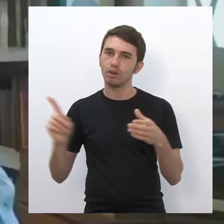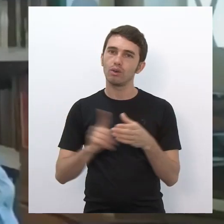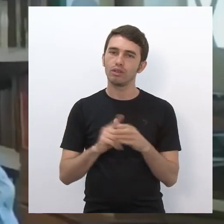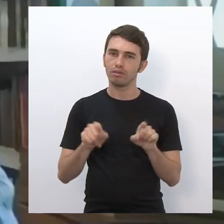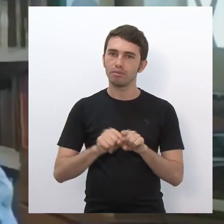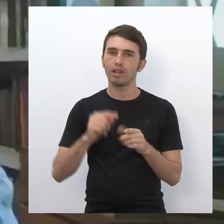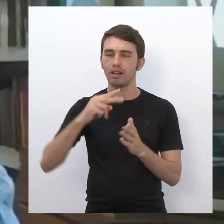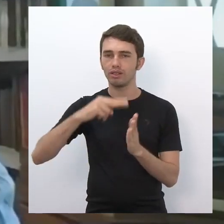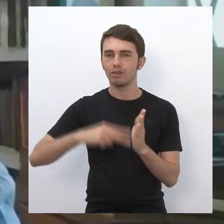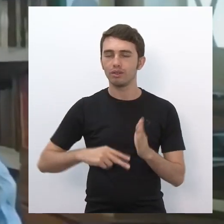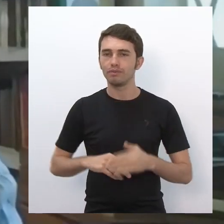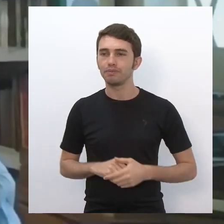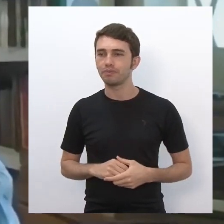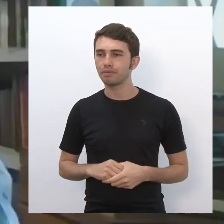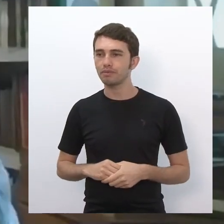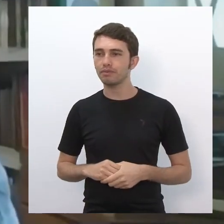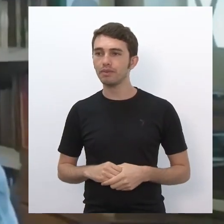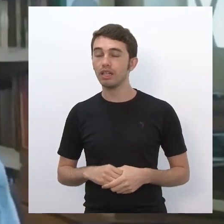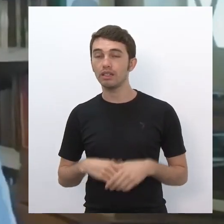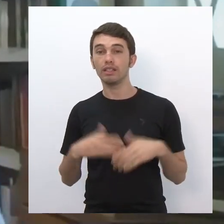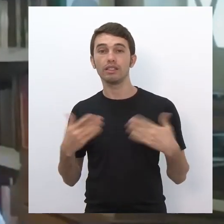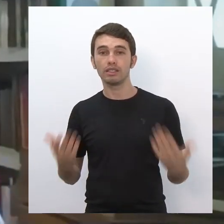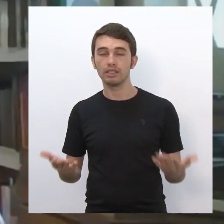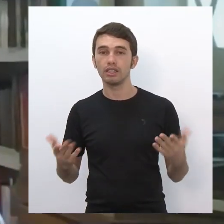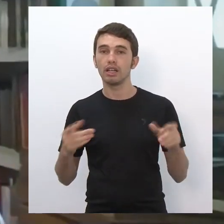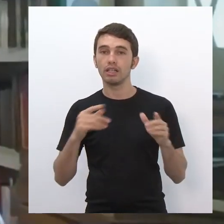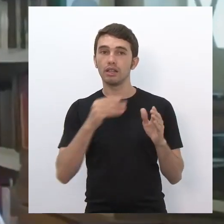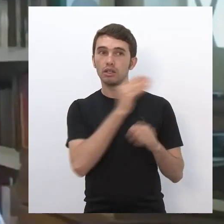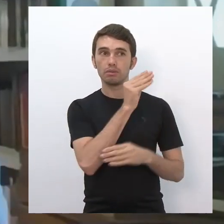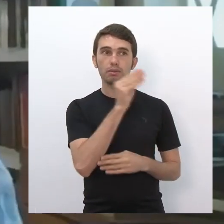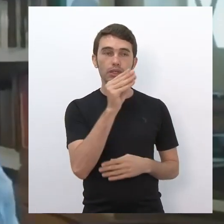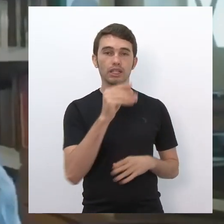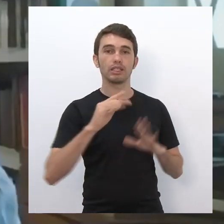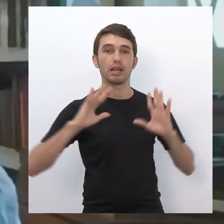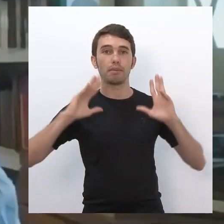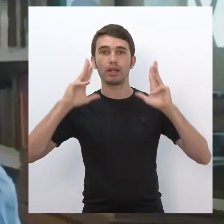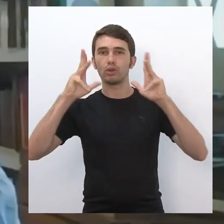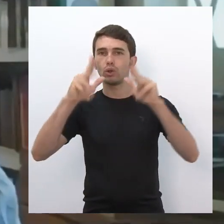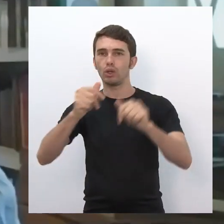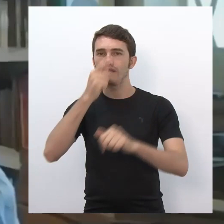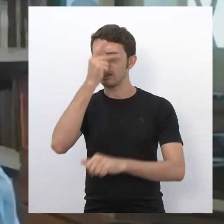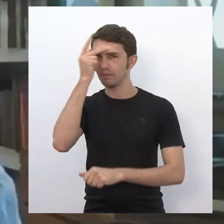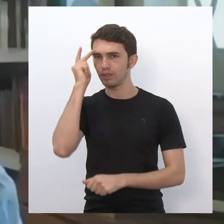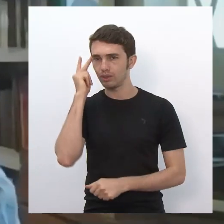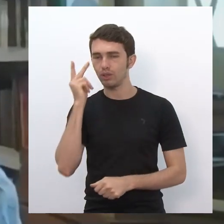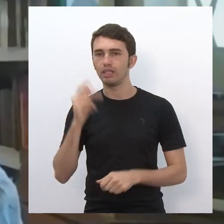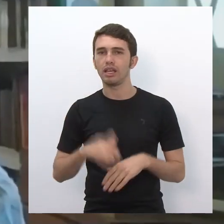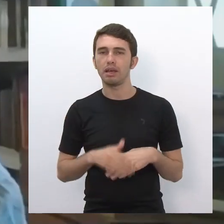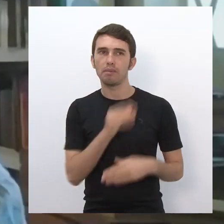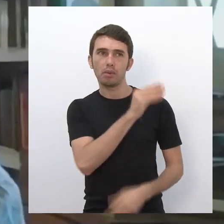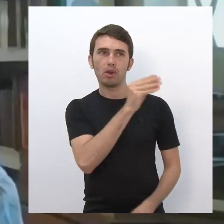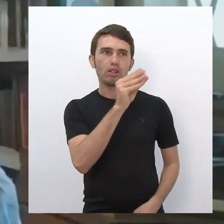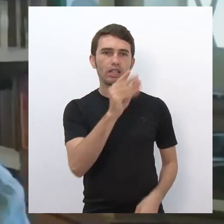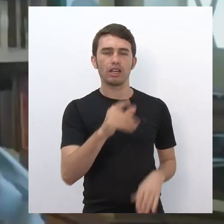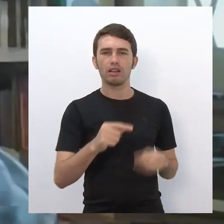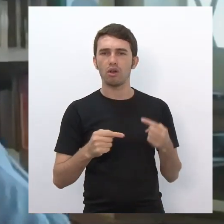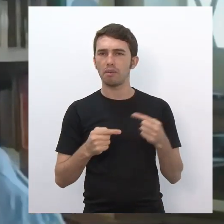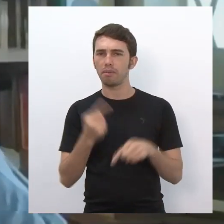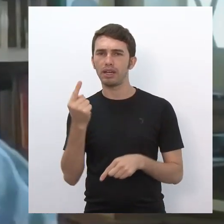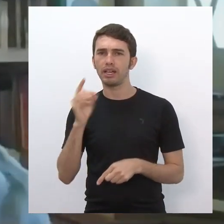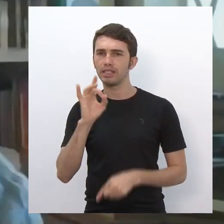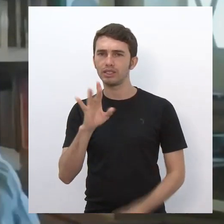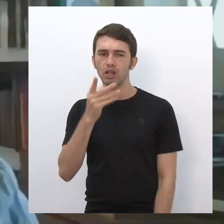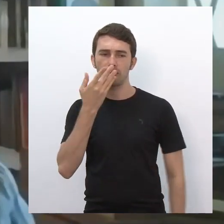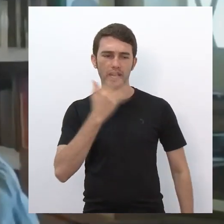leitura, né? Nesse sentido, bibliotecas são para todas as pessoas. Bibliotecas não são espaços só